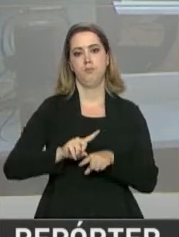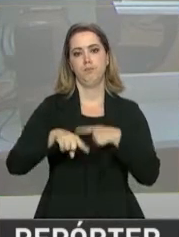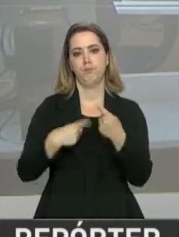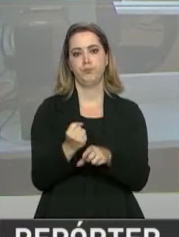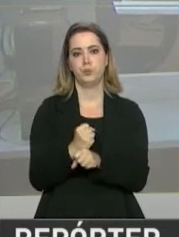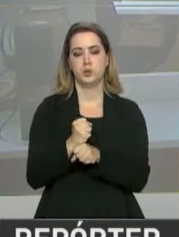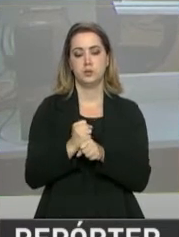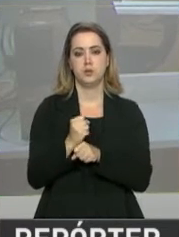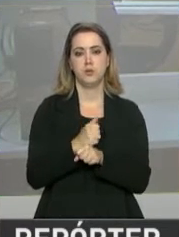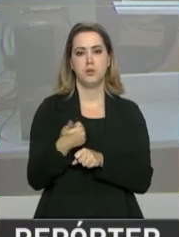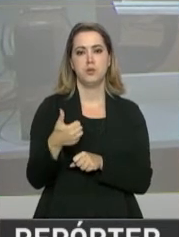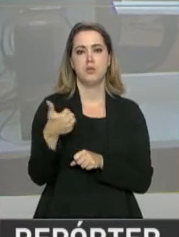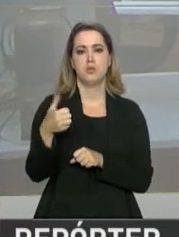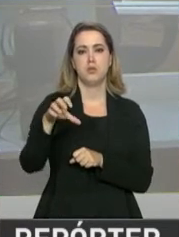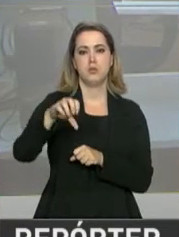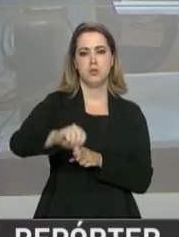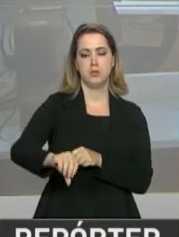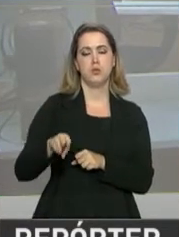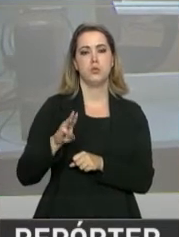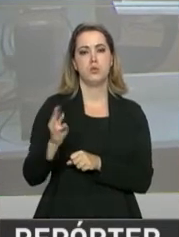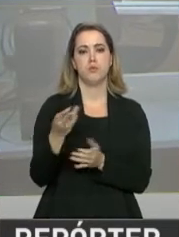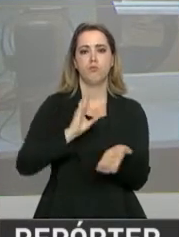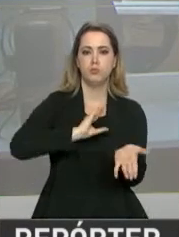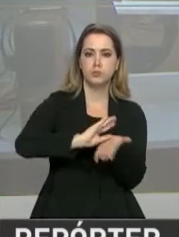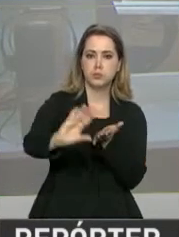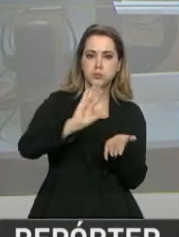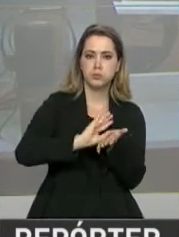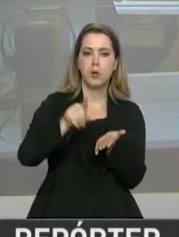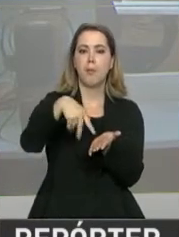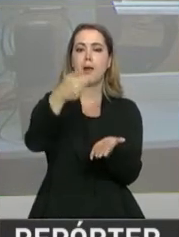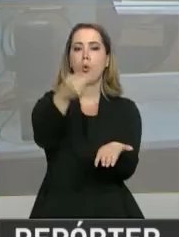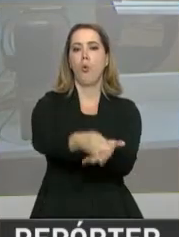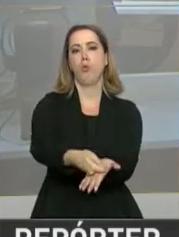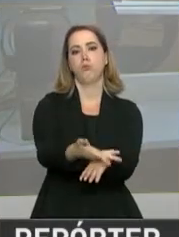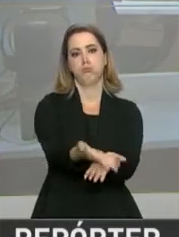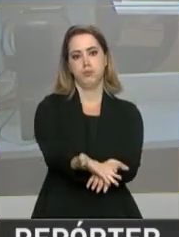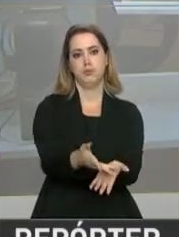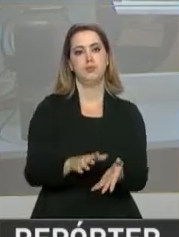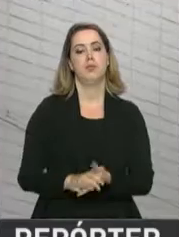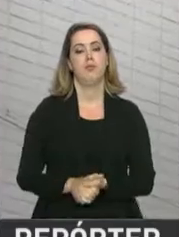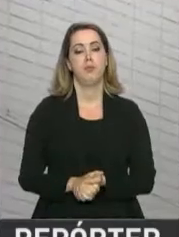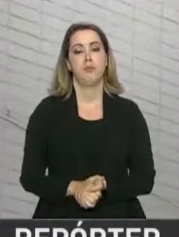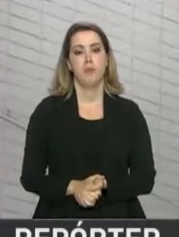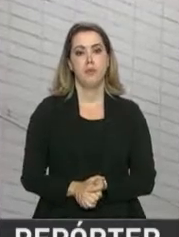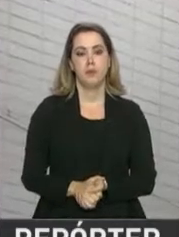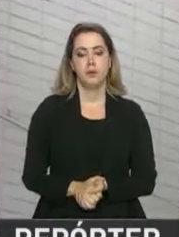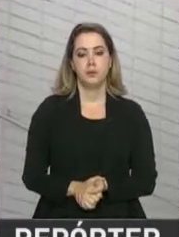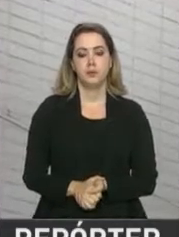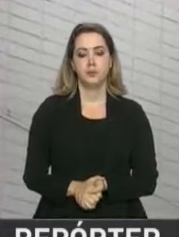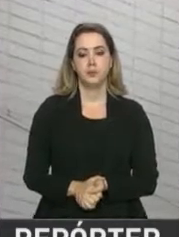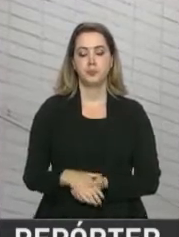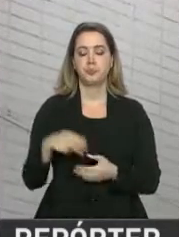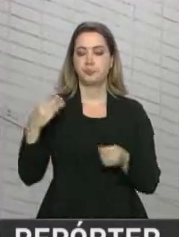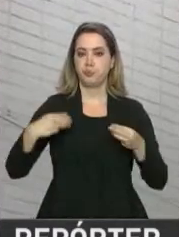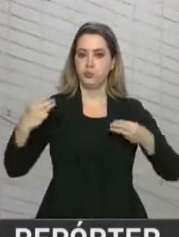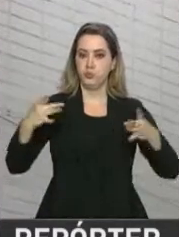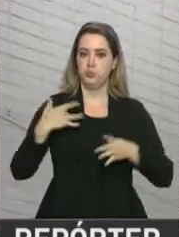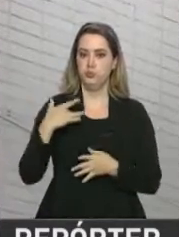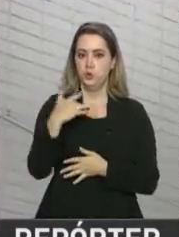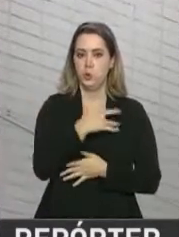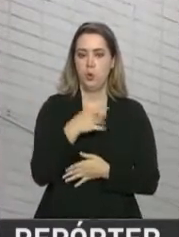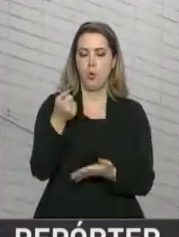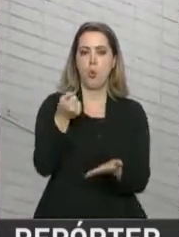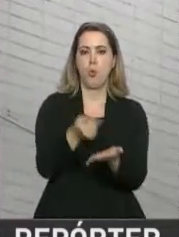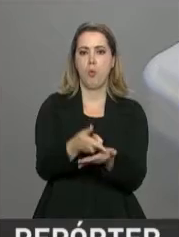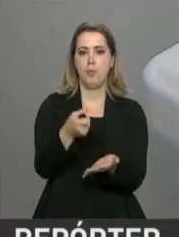vem. 119 milhões de reais foram investidos para a aquisição desses testes. O Ministério da Saúde comprou